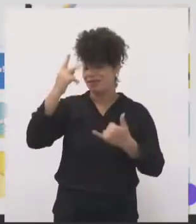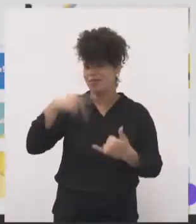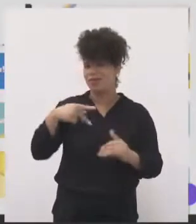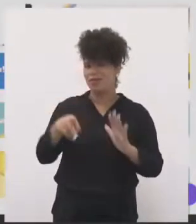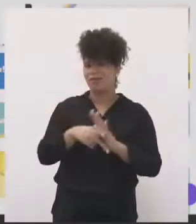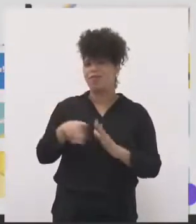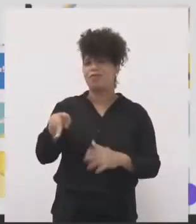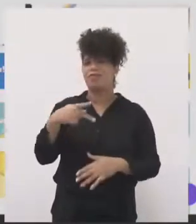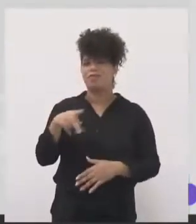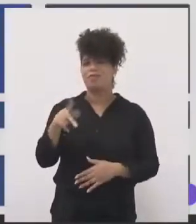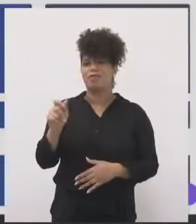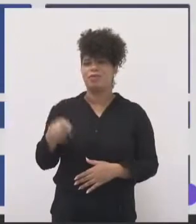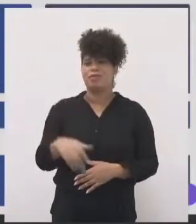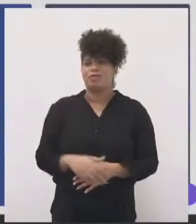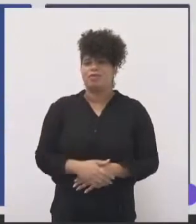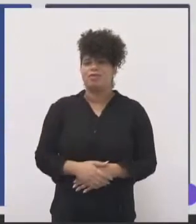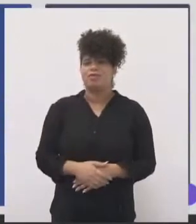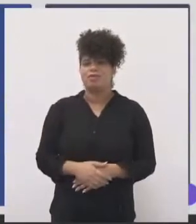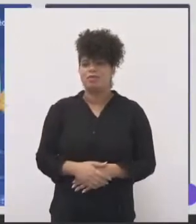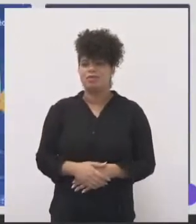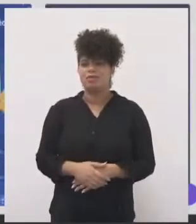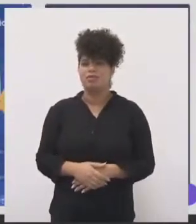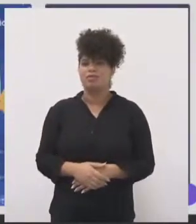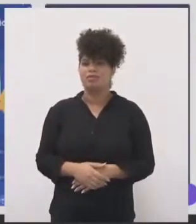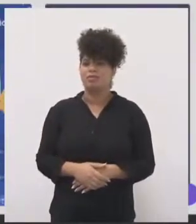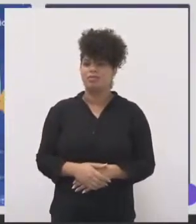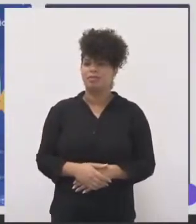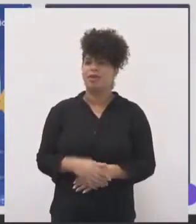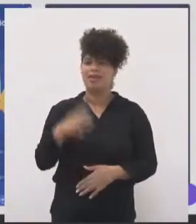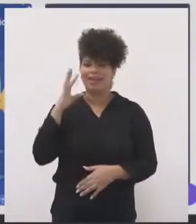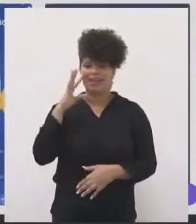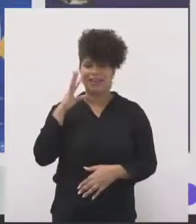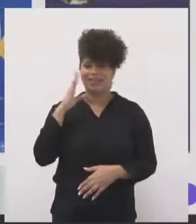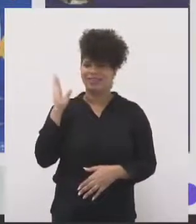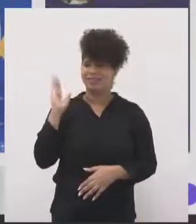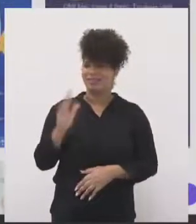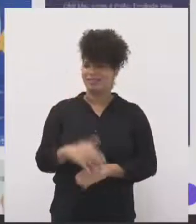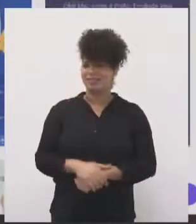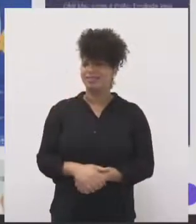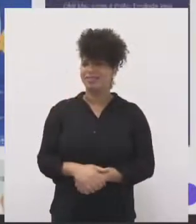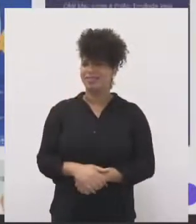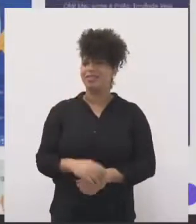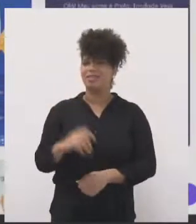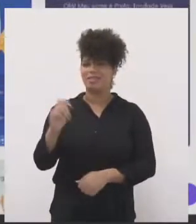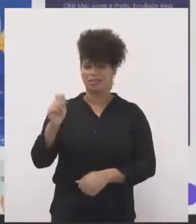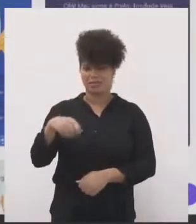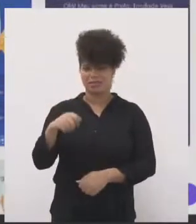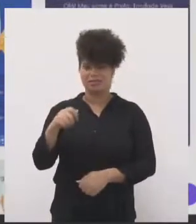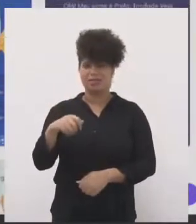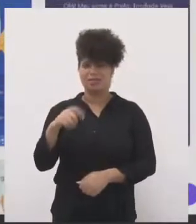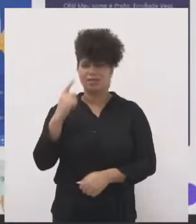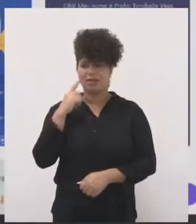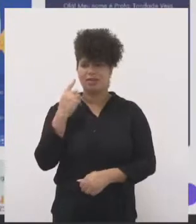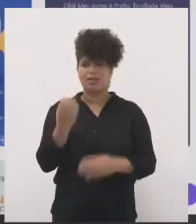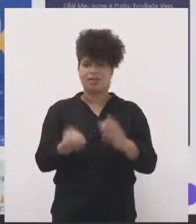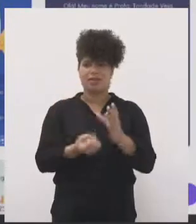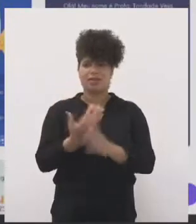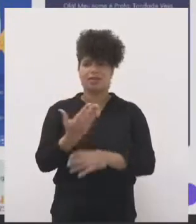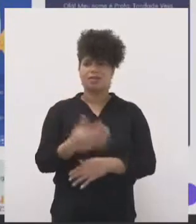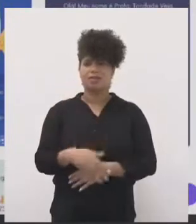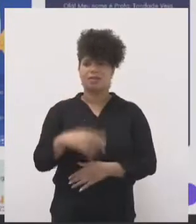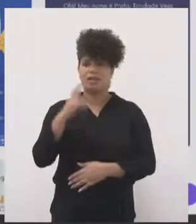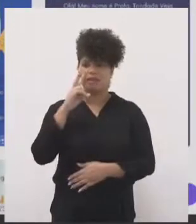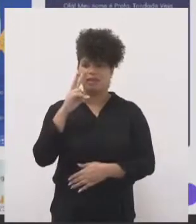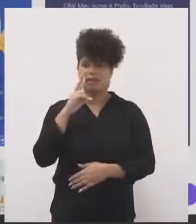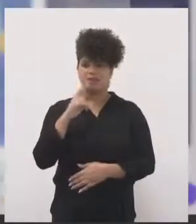Conheça professor e aluno. Então, o professor pode criar, deixa eu pré-visualizar